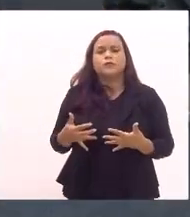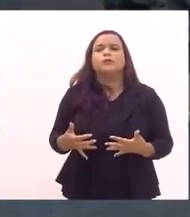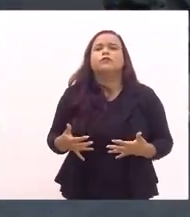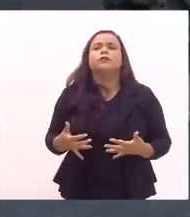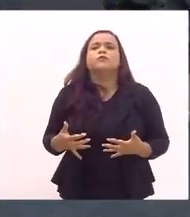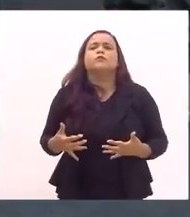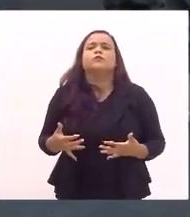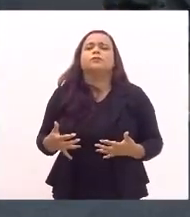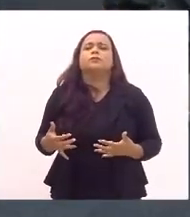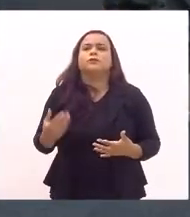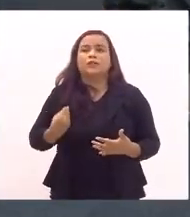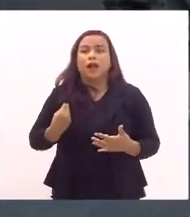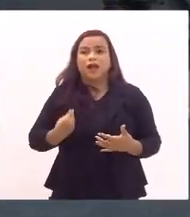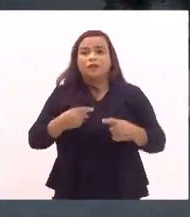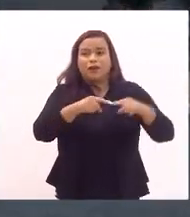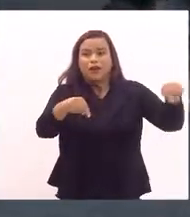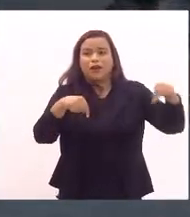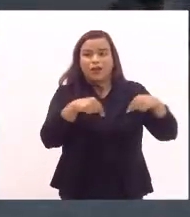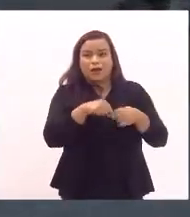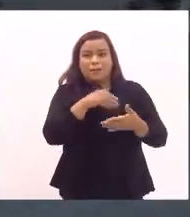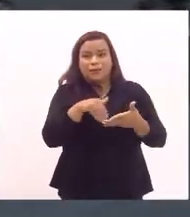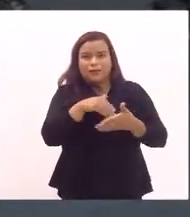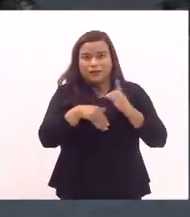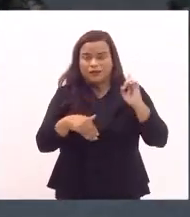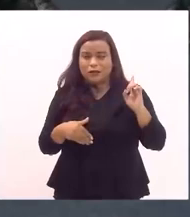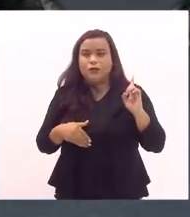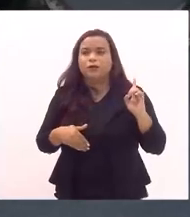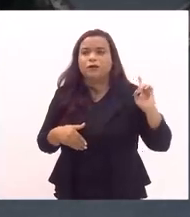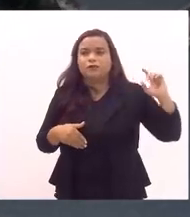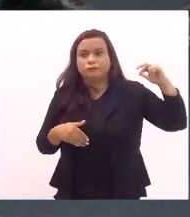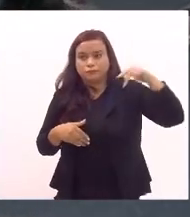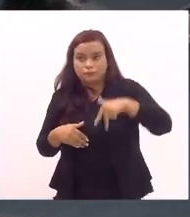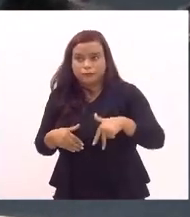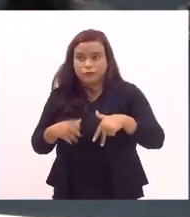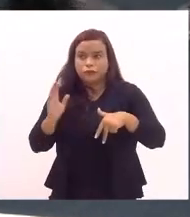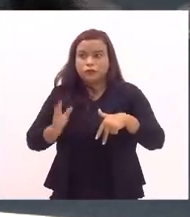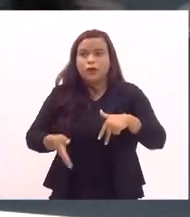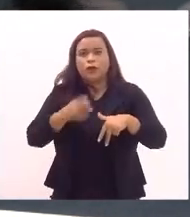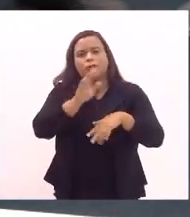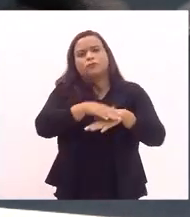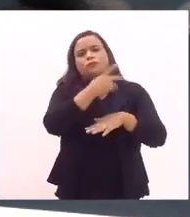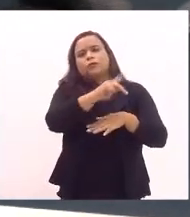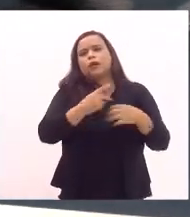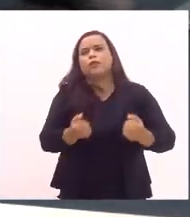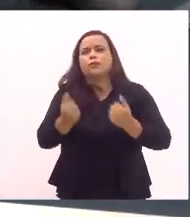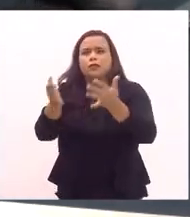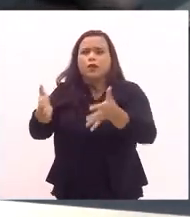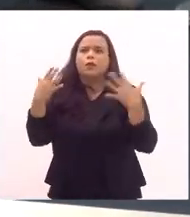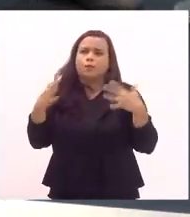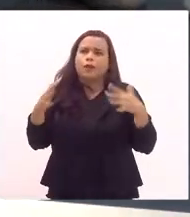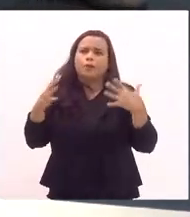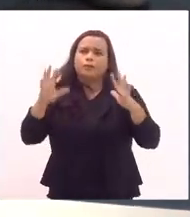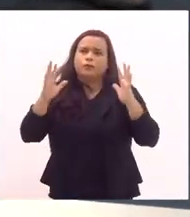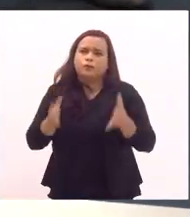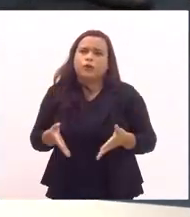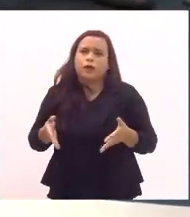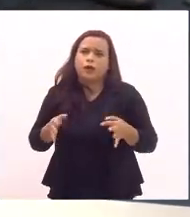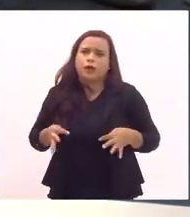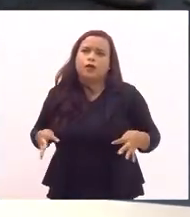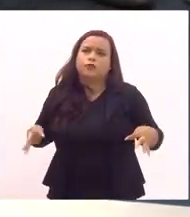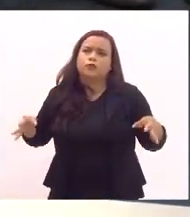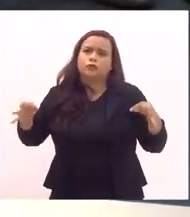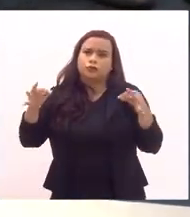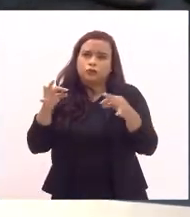eu ainda estava no gabinete mas vossa excelência já parabenizo ou todas